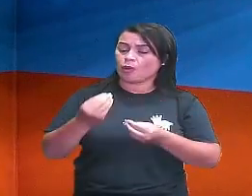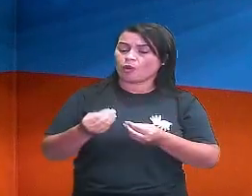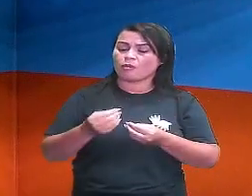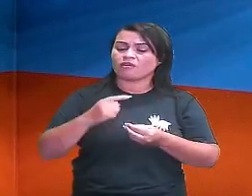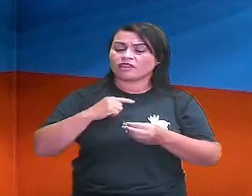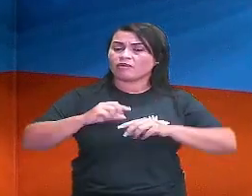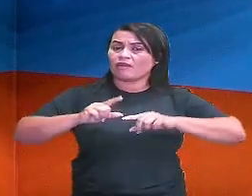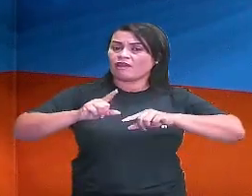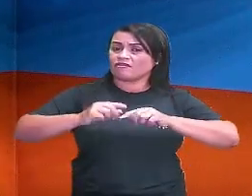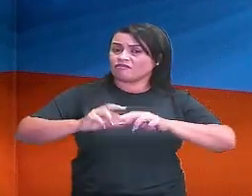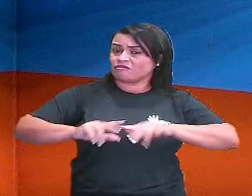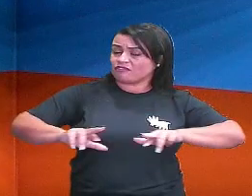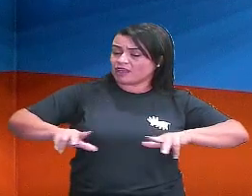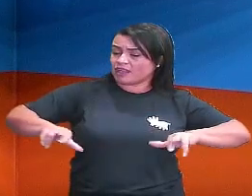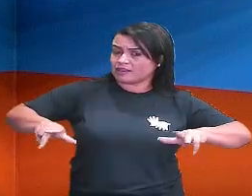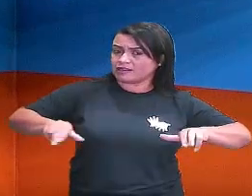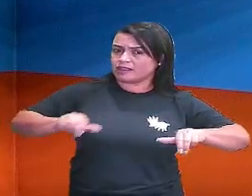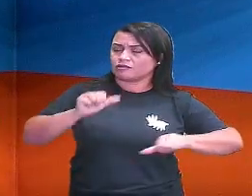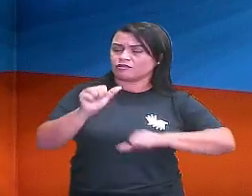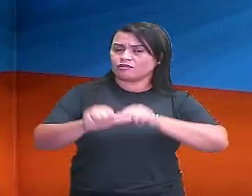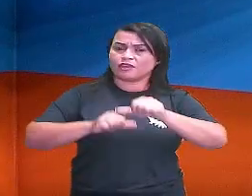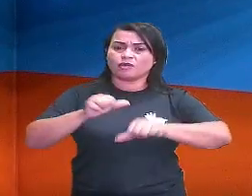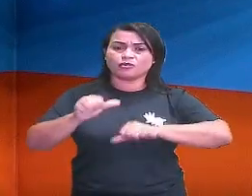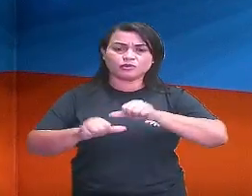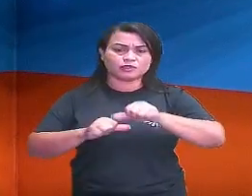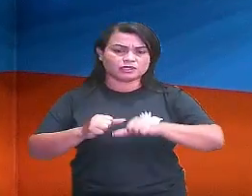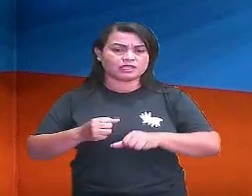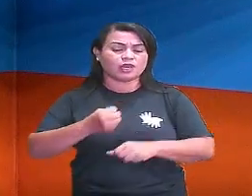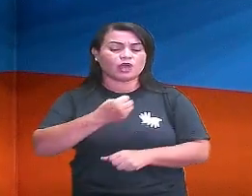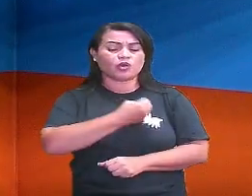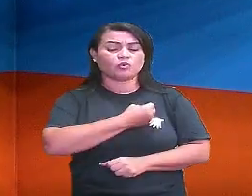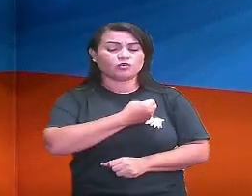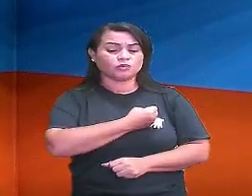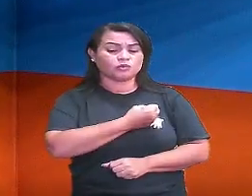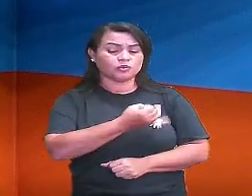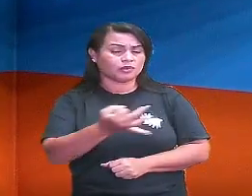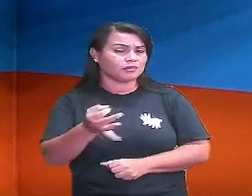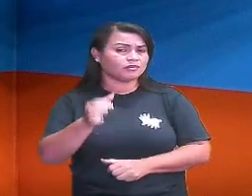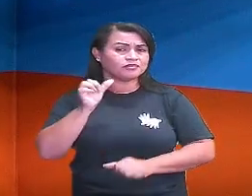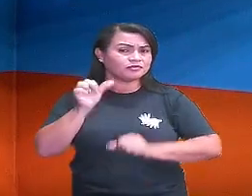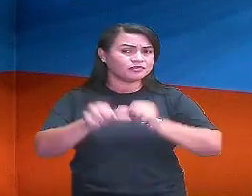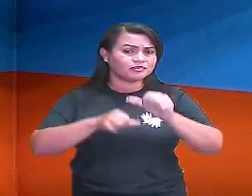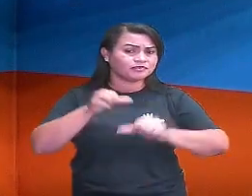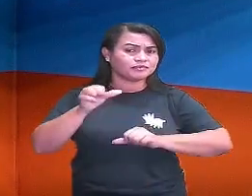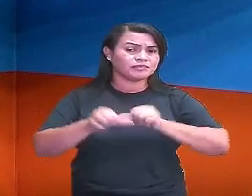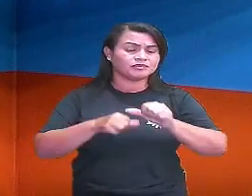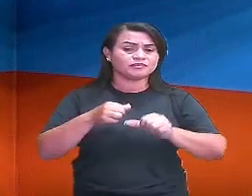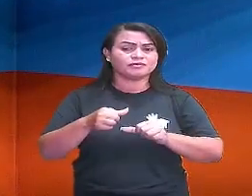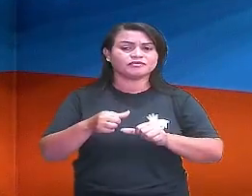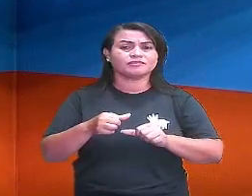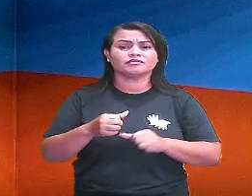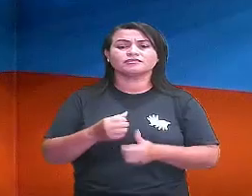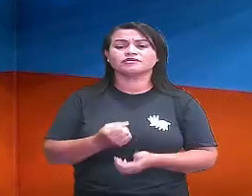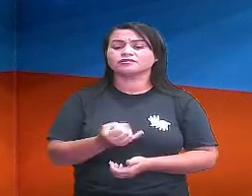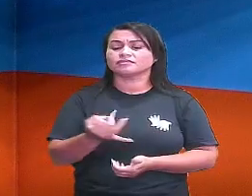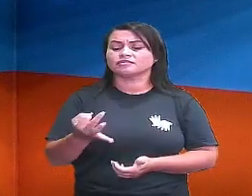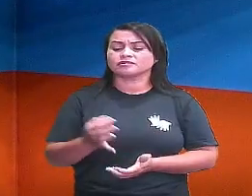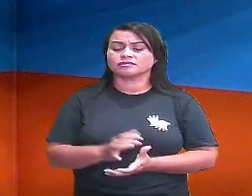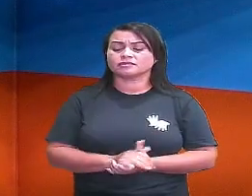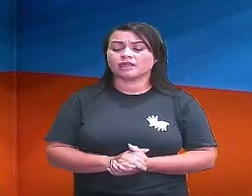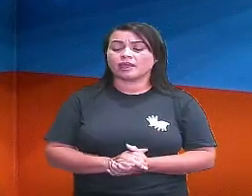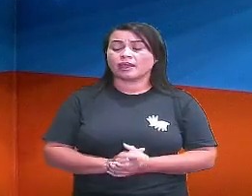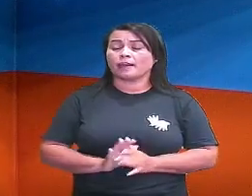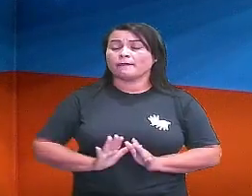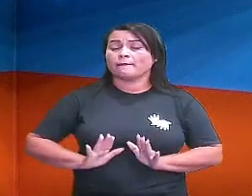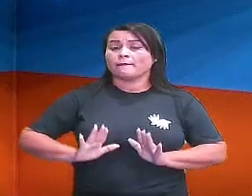vai variar, ela vai mudar. Aquela incógnita ali, aquela variável, ela vai mudar aquele valor. Mas